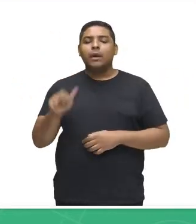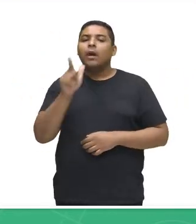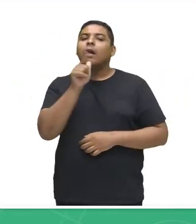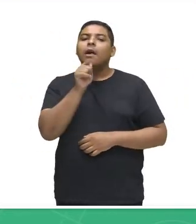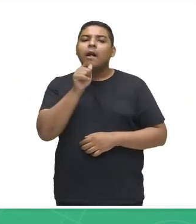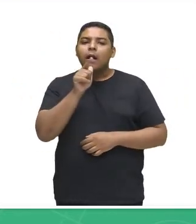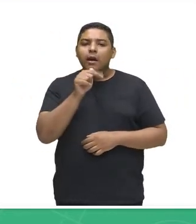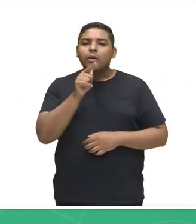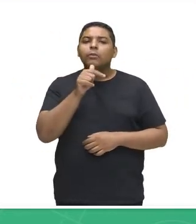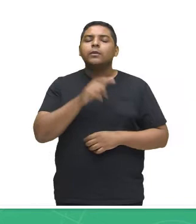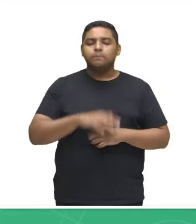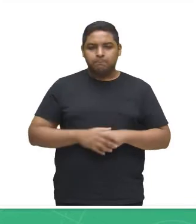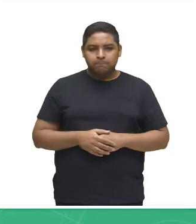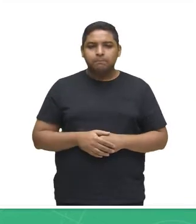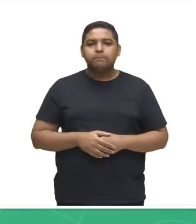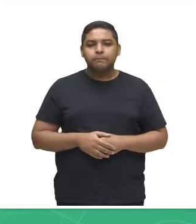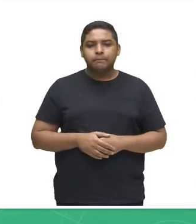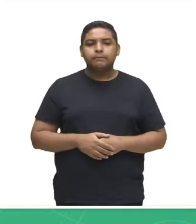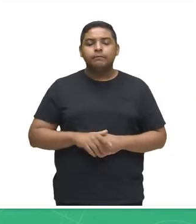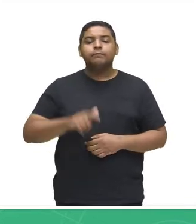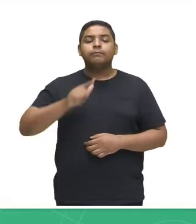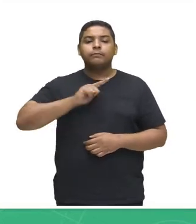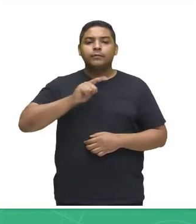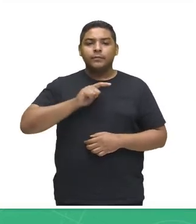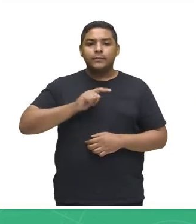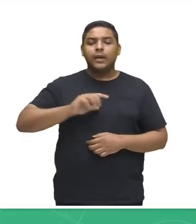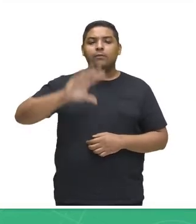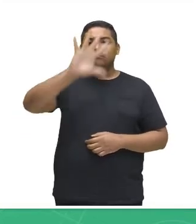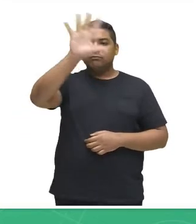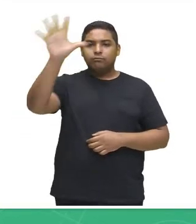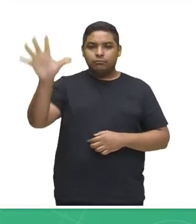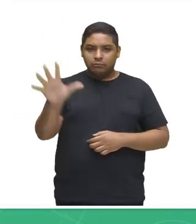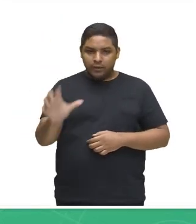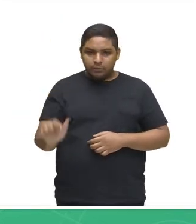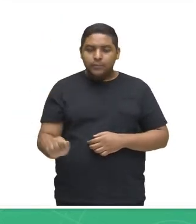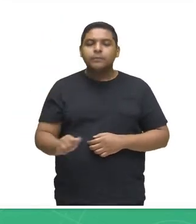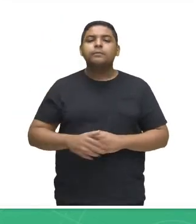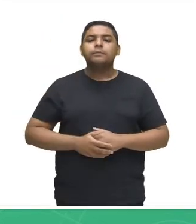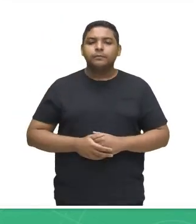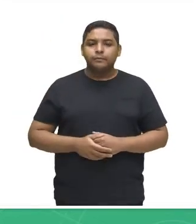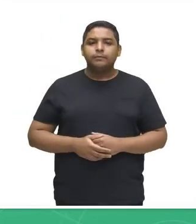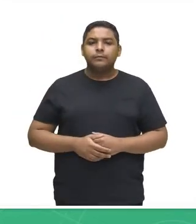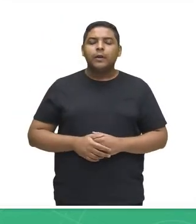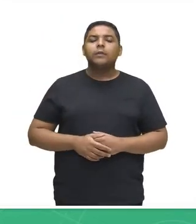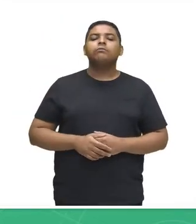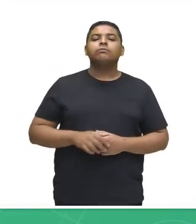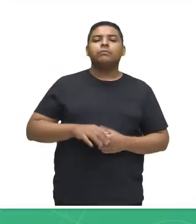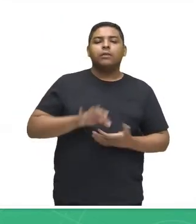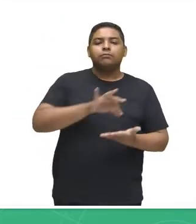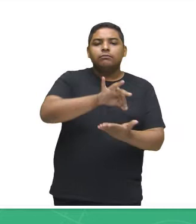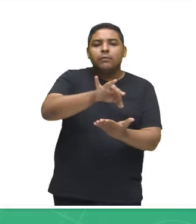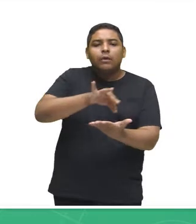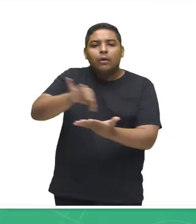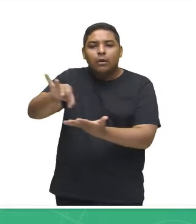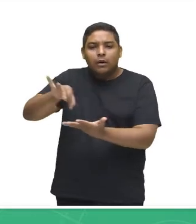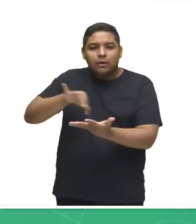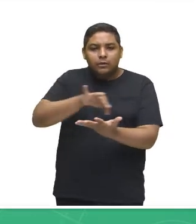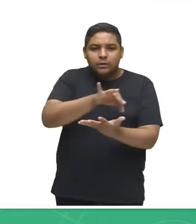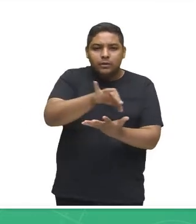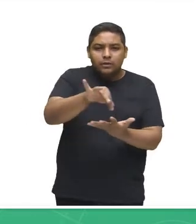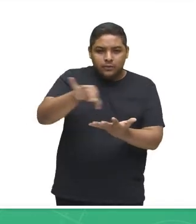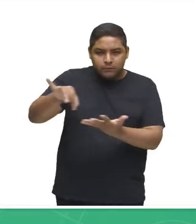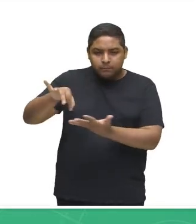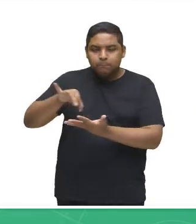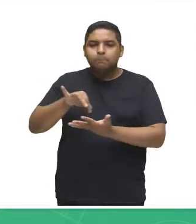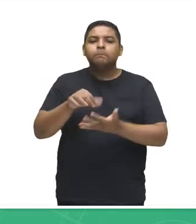nós temos aí um mapa que vai mostrar essa localização. Vamos lá então? Olha